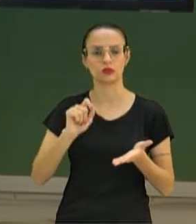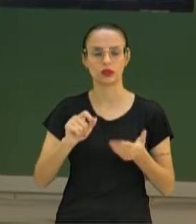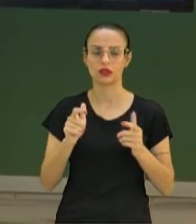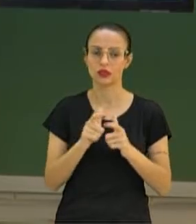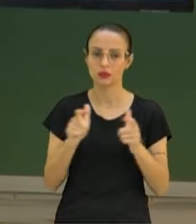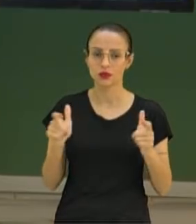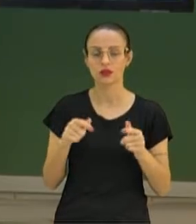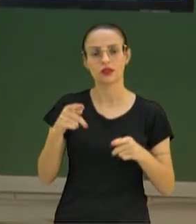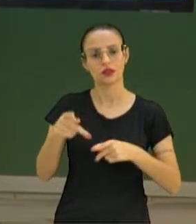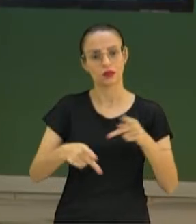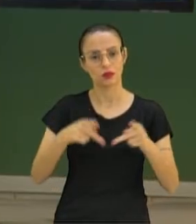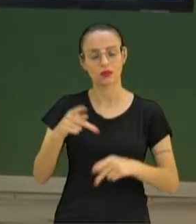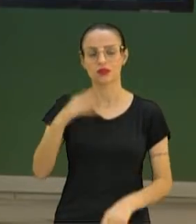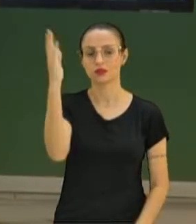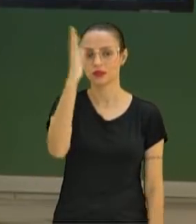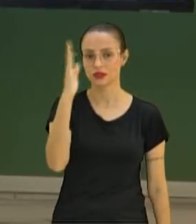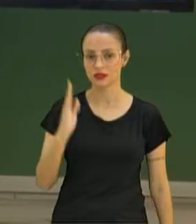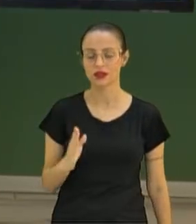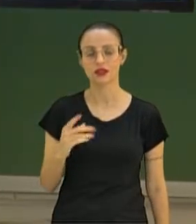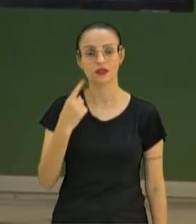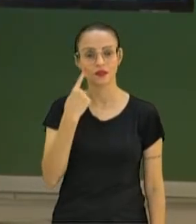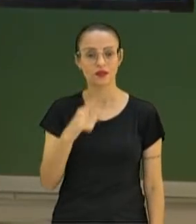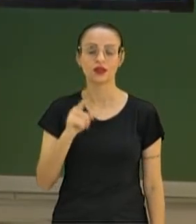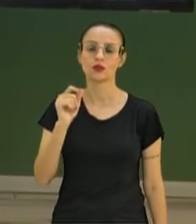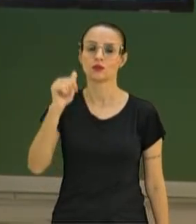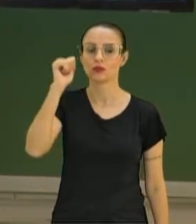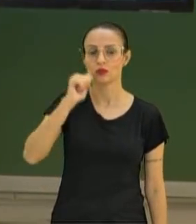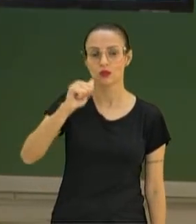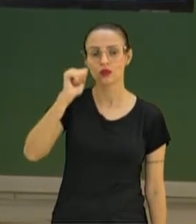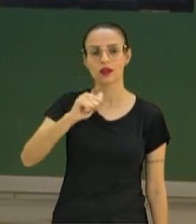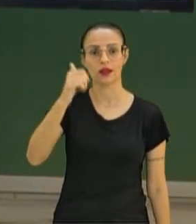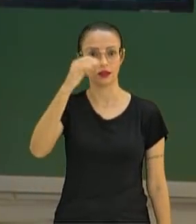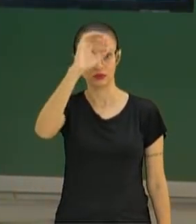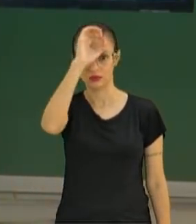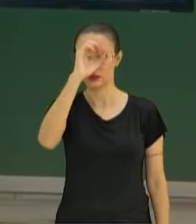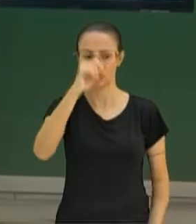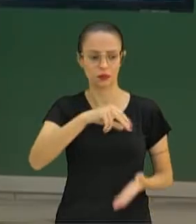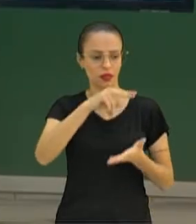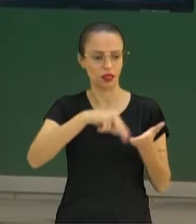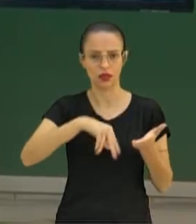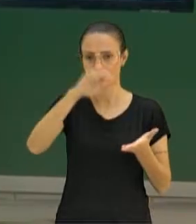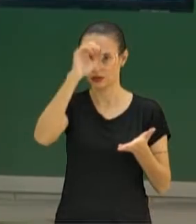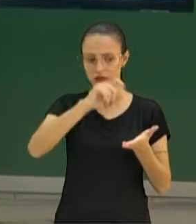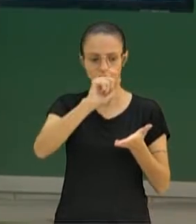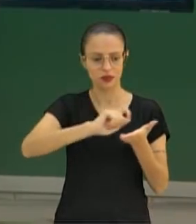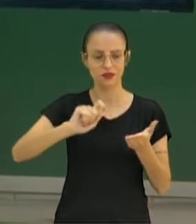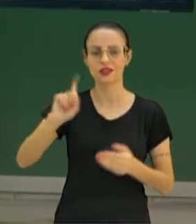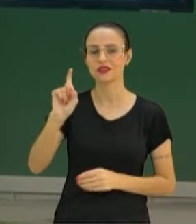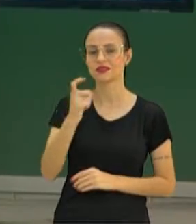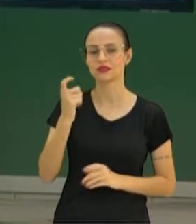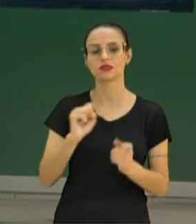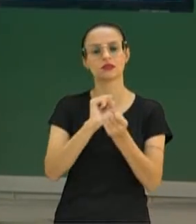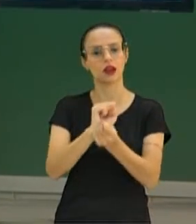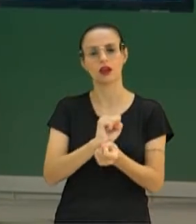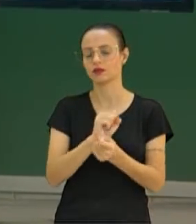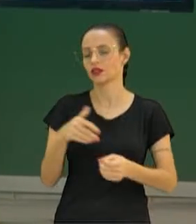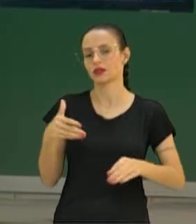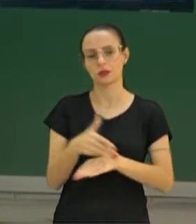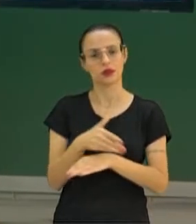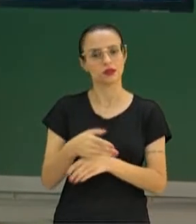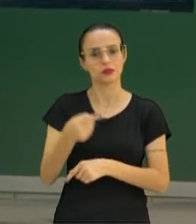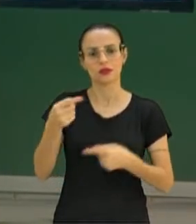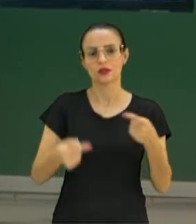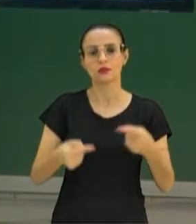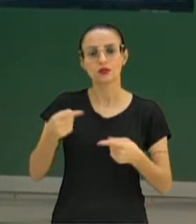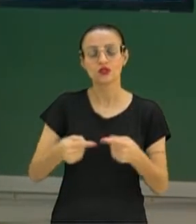parte da população brasileira, como a gente viu, né, as mulheres, analfabetos, ex-escravos, eles não participavam da política.